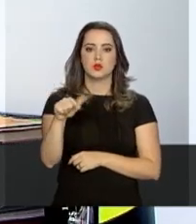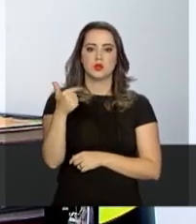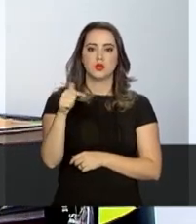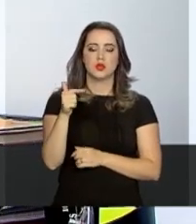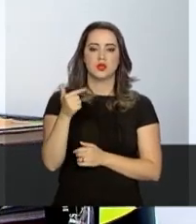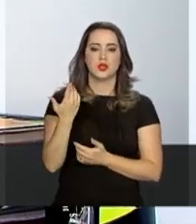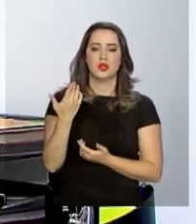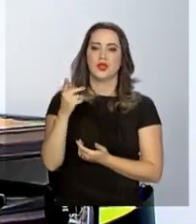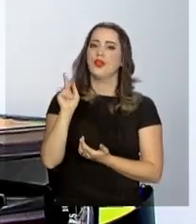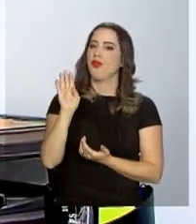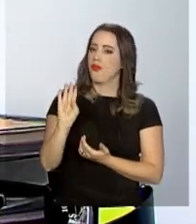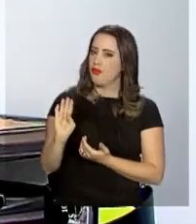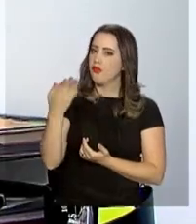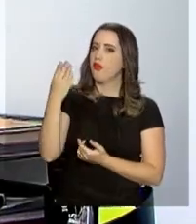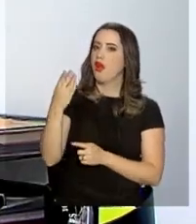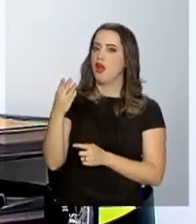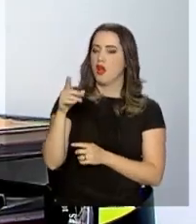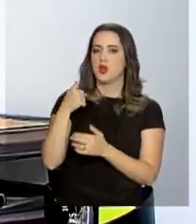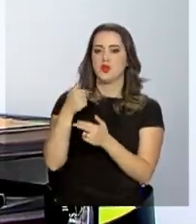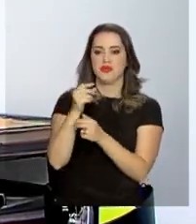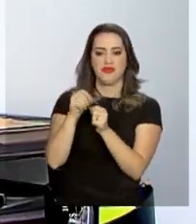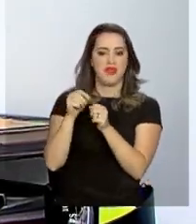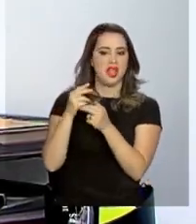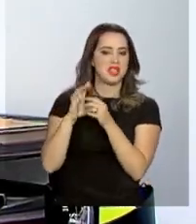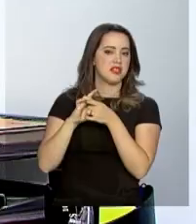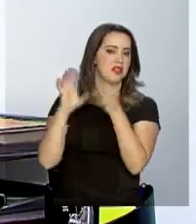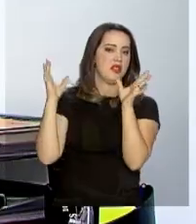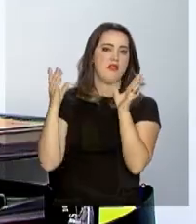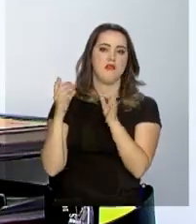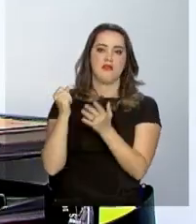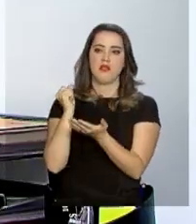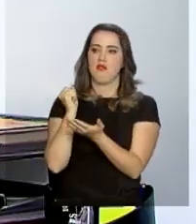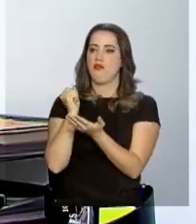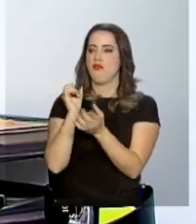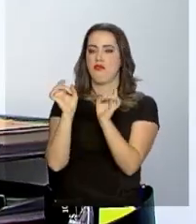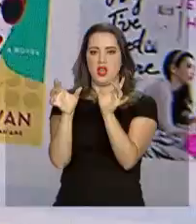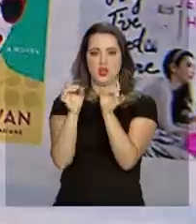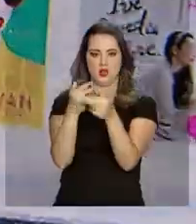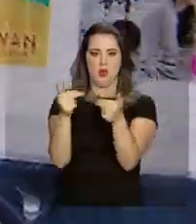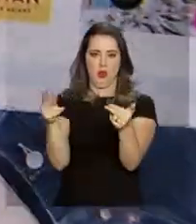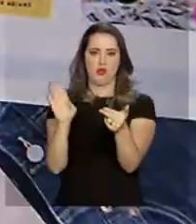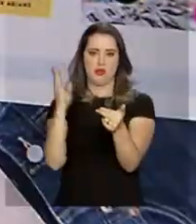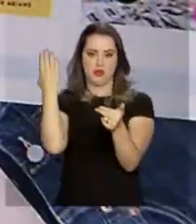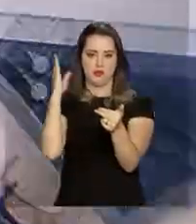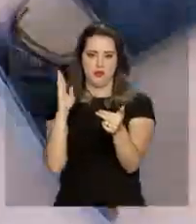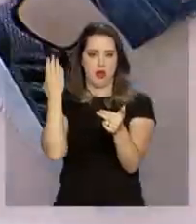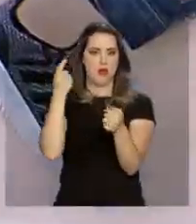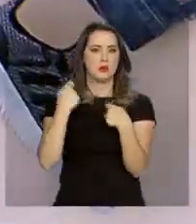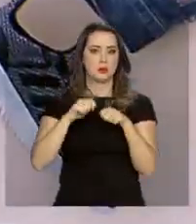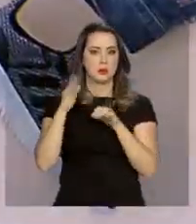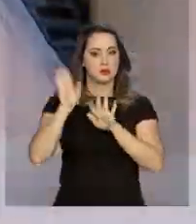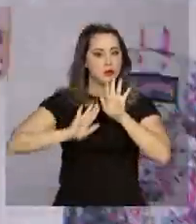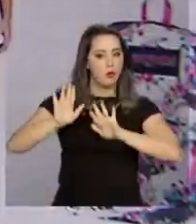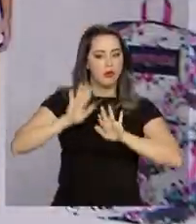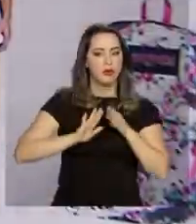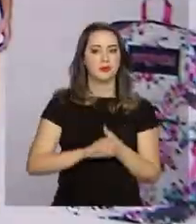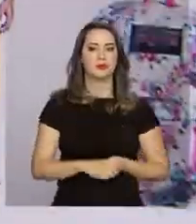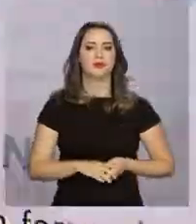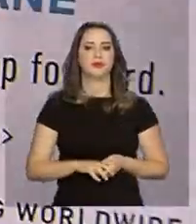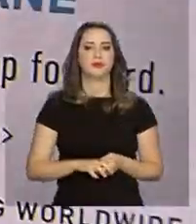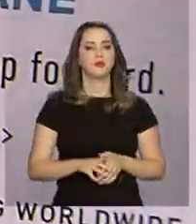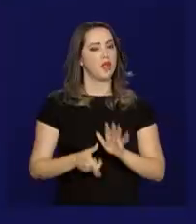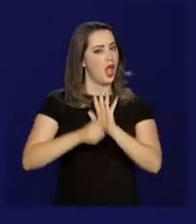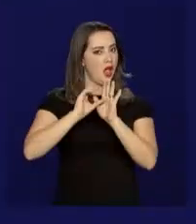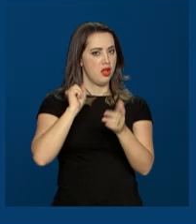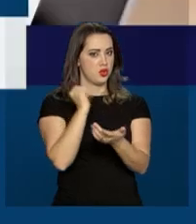e de unidade na pessoas fazem o que eles querem você tem que tomar cuidado na hora de escolher realmente antes de comprar pela internet é preciso ficar